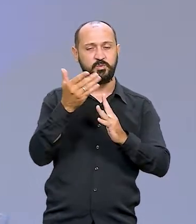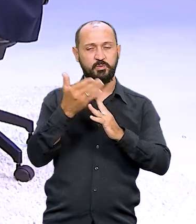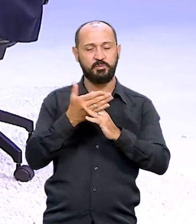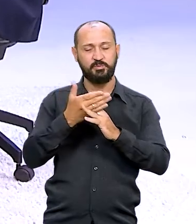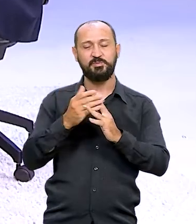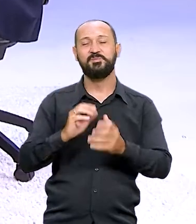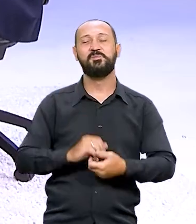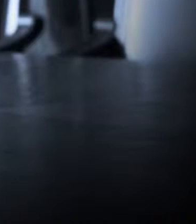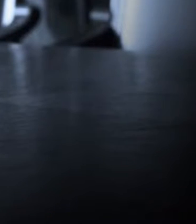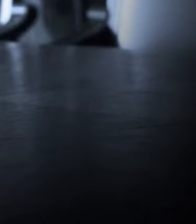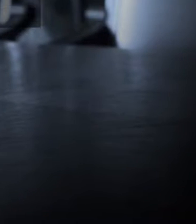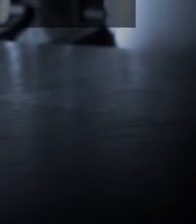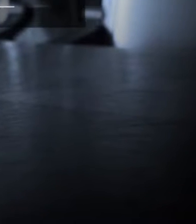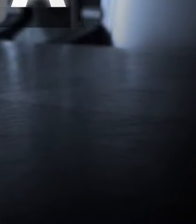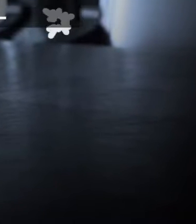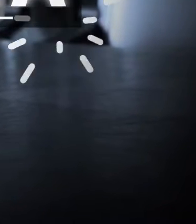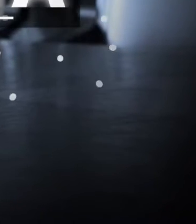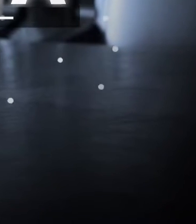bloco.